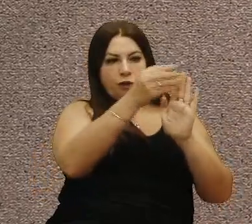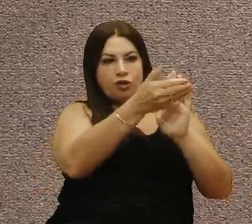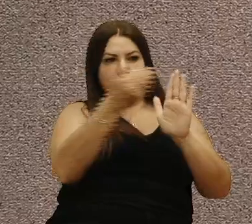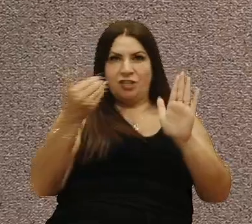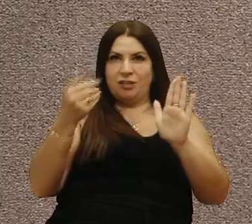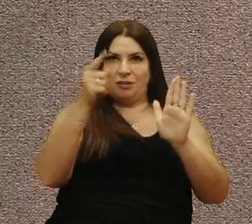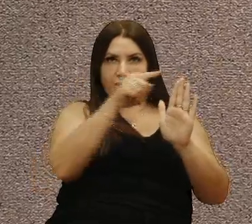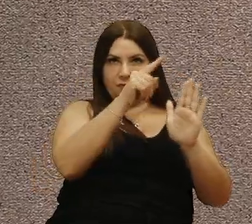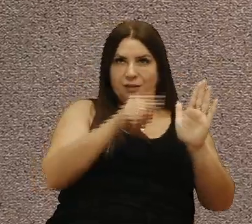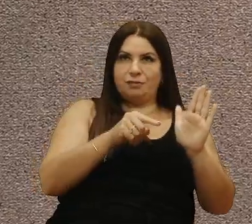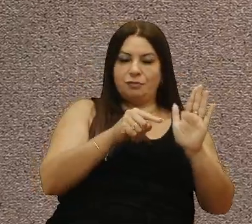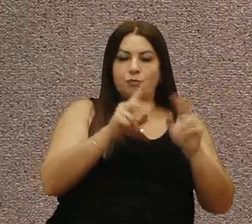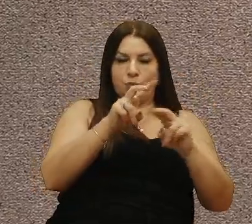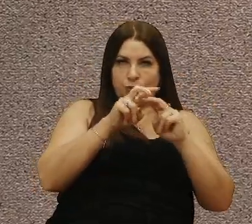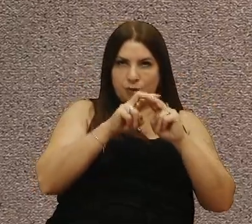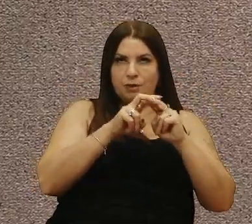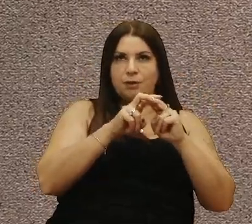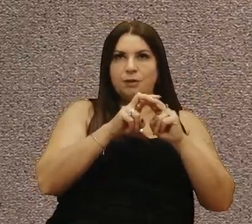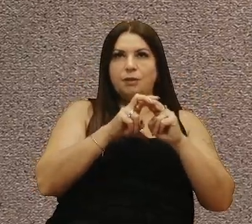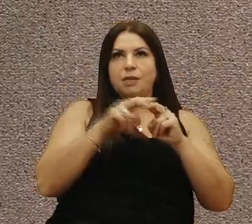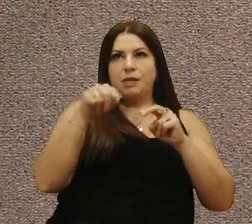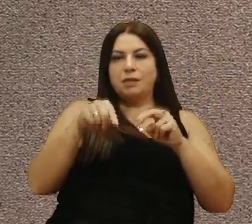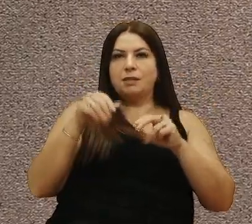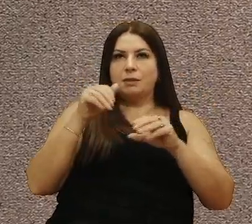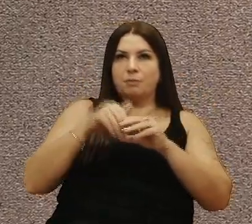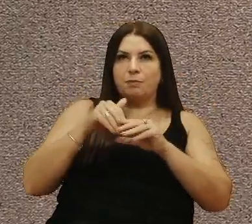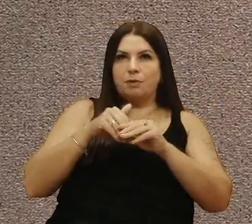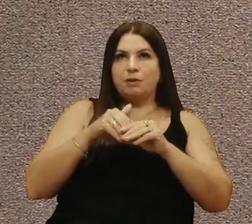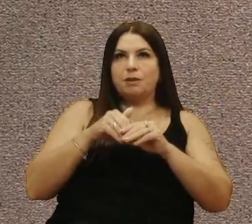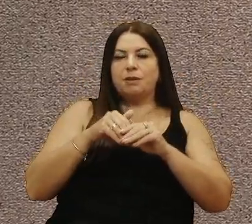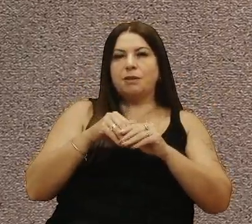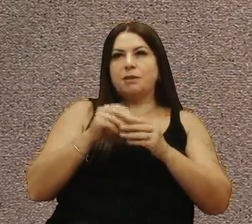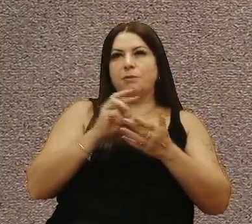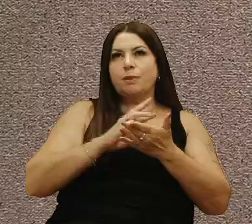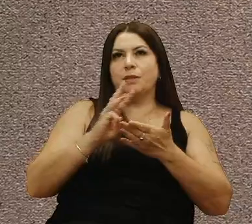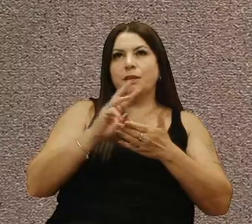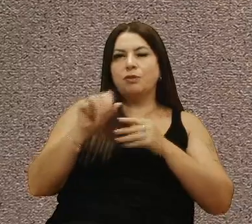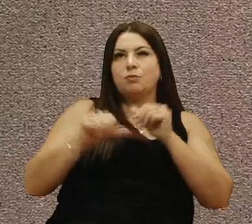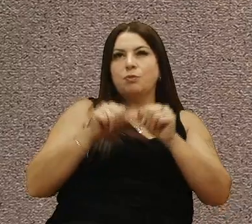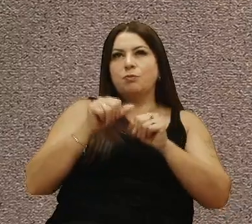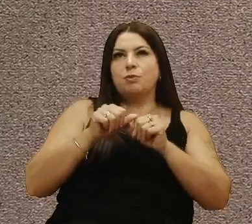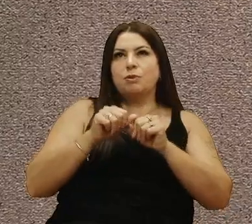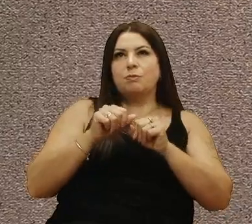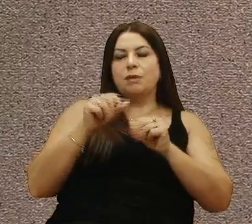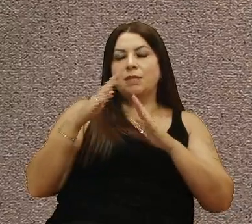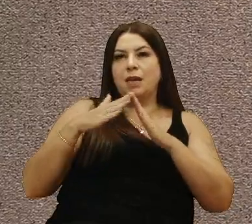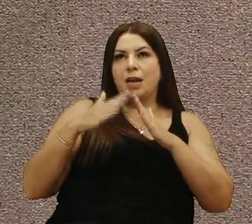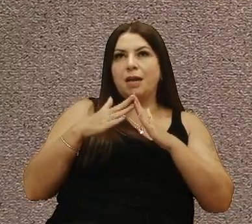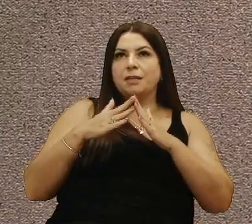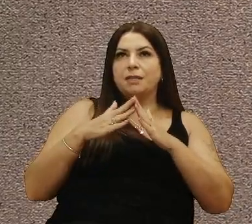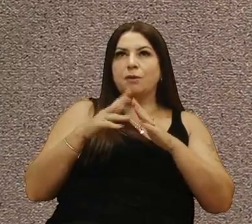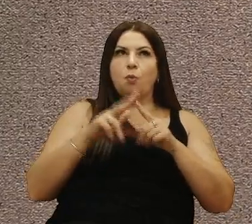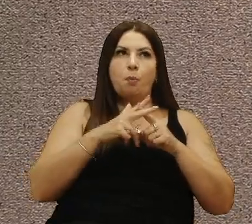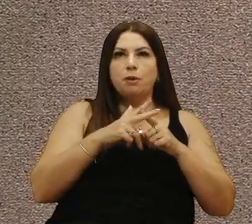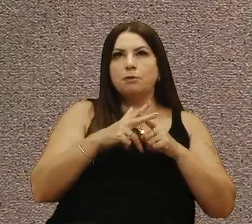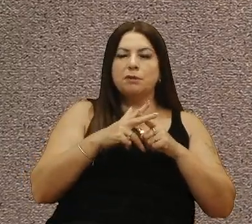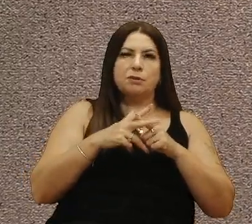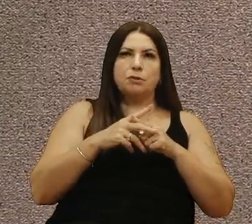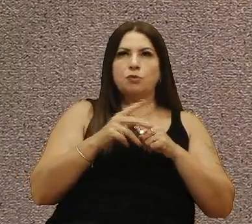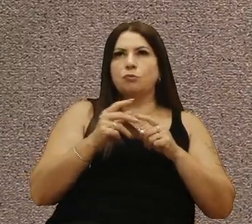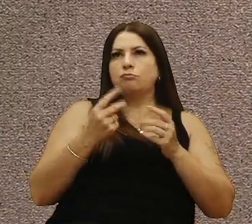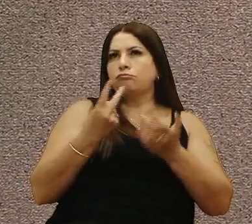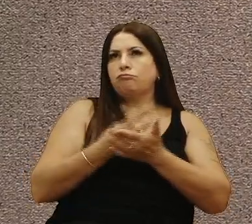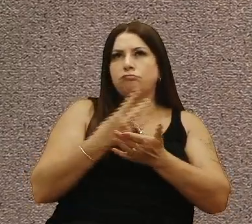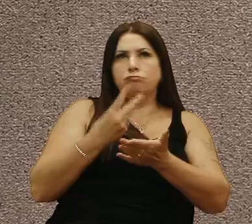Então, por isso que é necessário que a casa aprecie o que seria possível, seria uma mensagem retificativa enviada para esta casa para alguma correção ortográfica